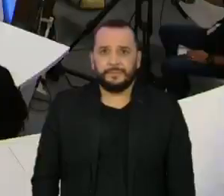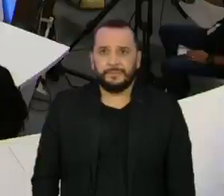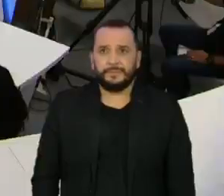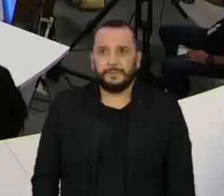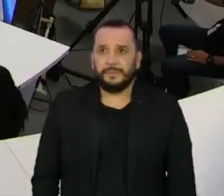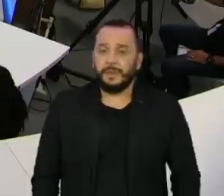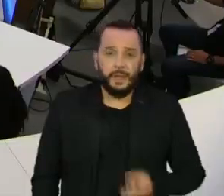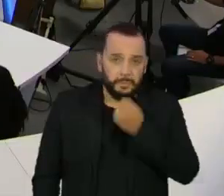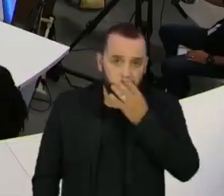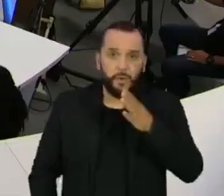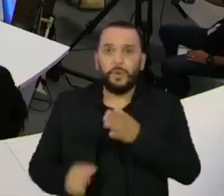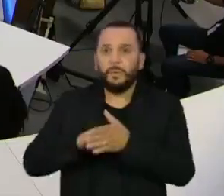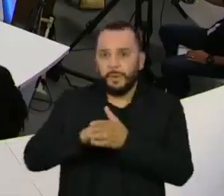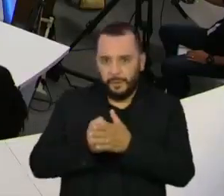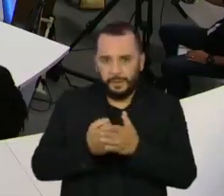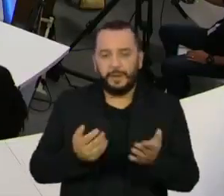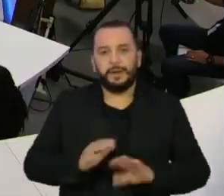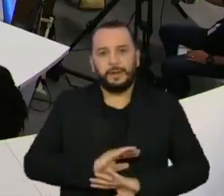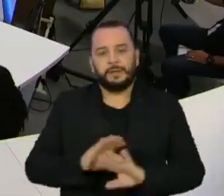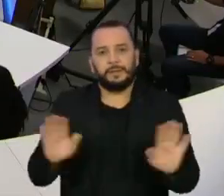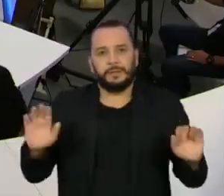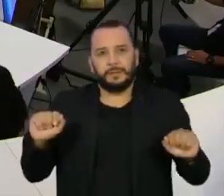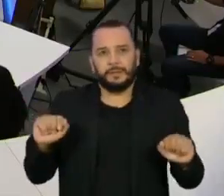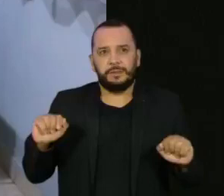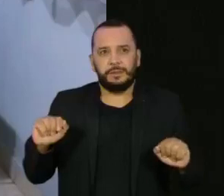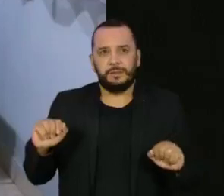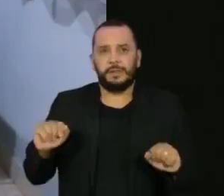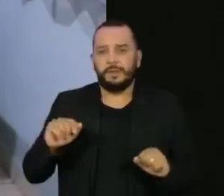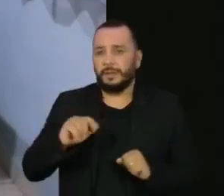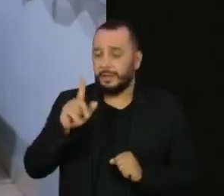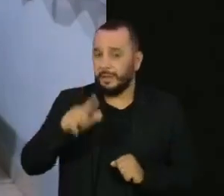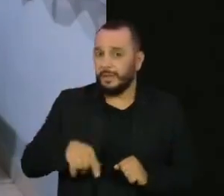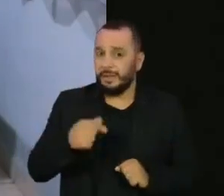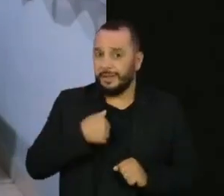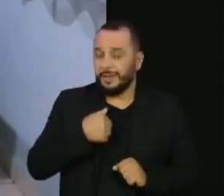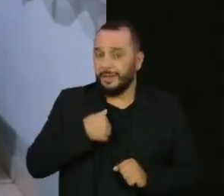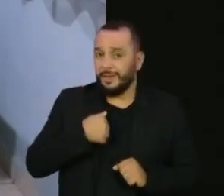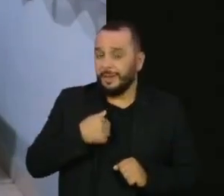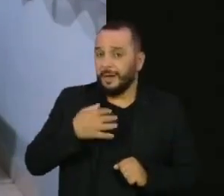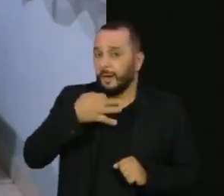É muito bom bloquear, assim. Agora, essa questão do posicionamento,